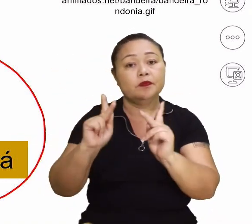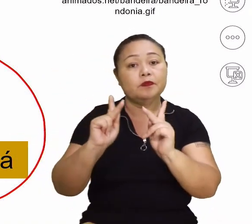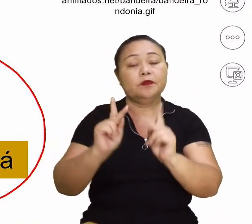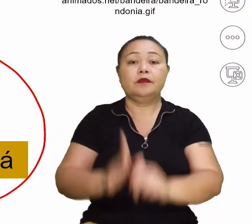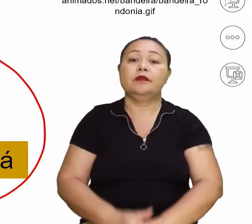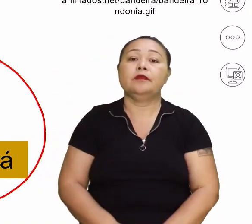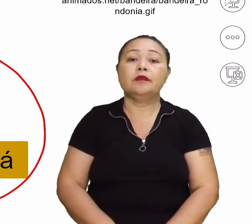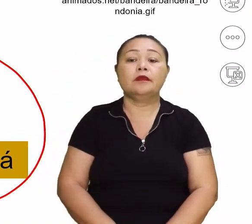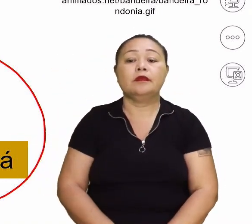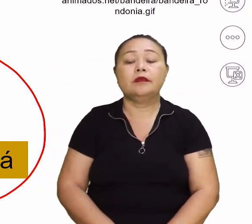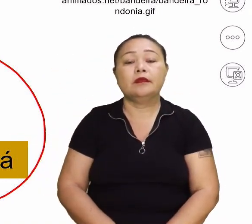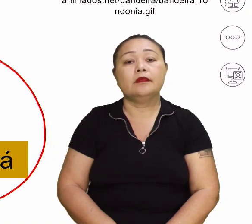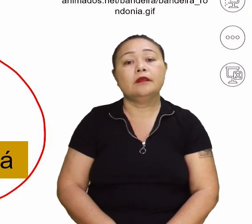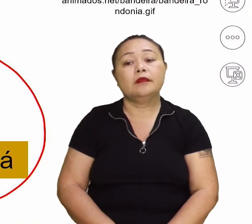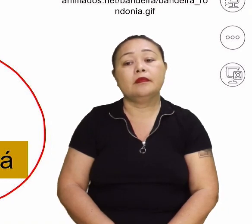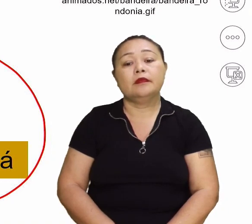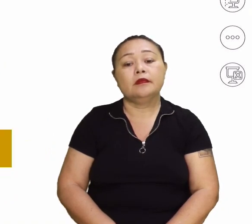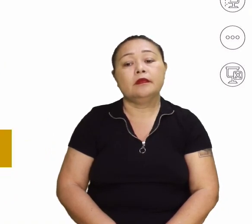galera?